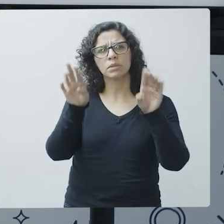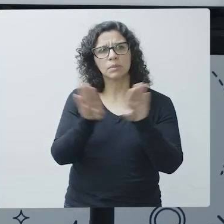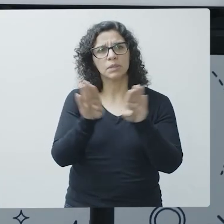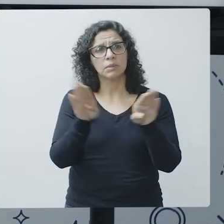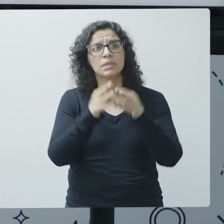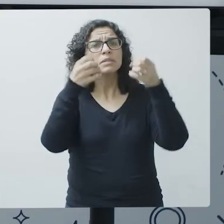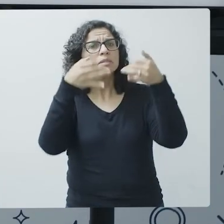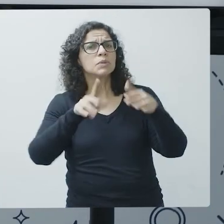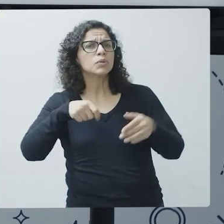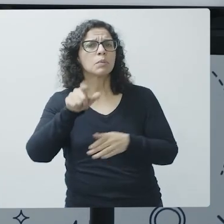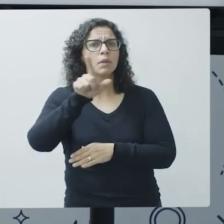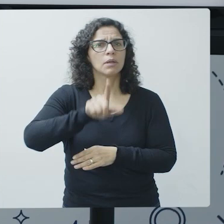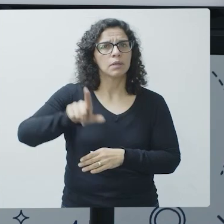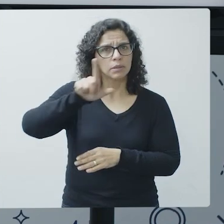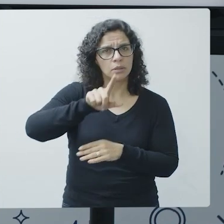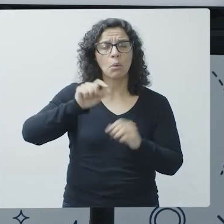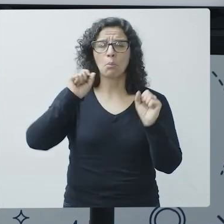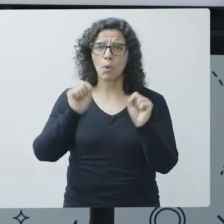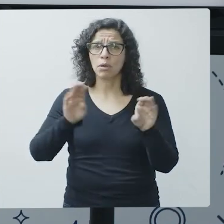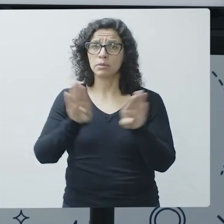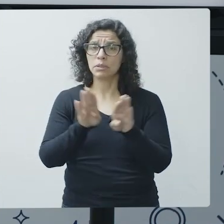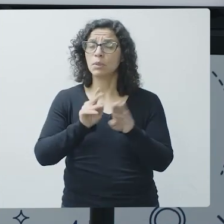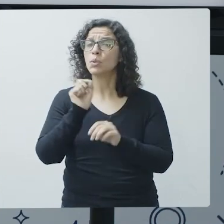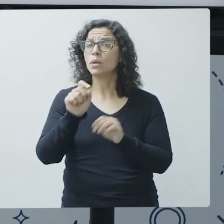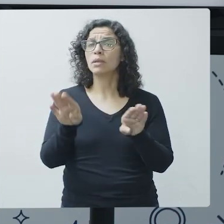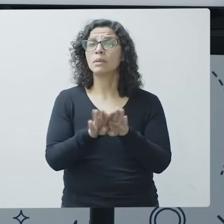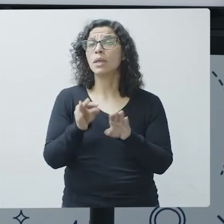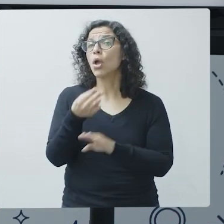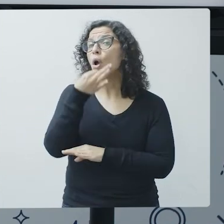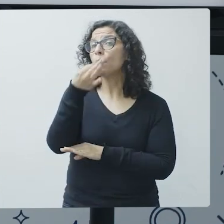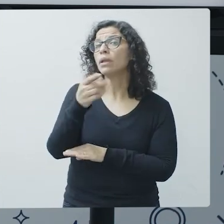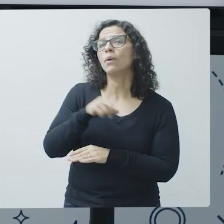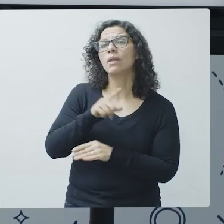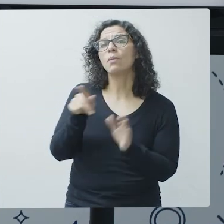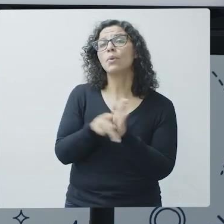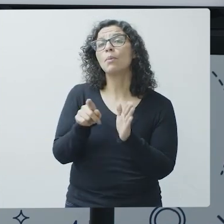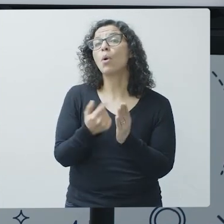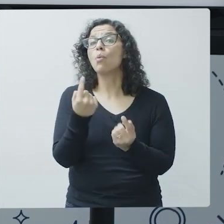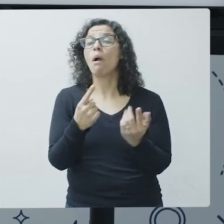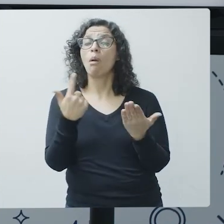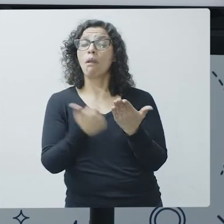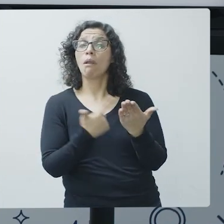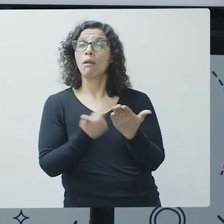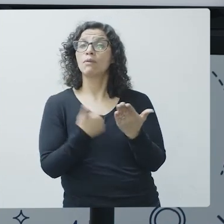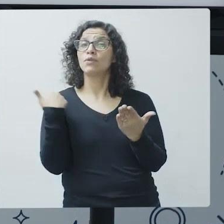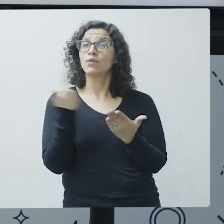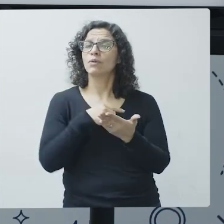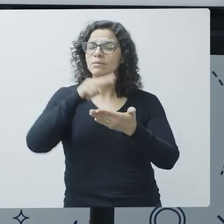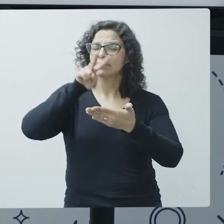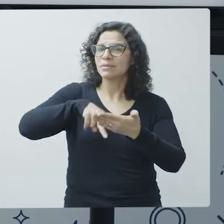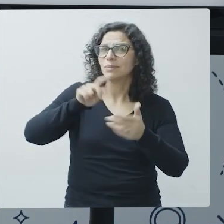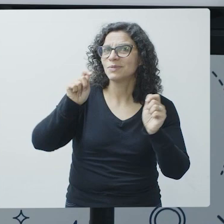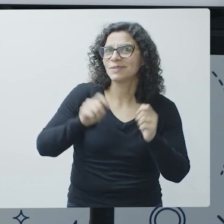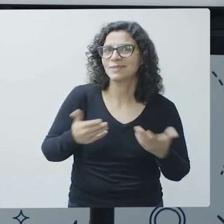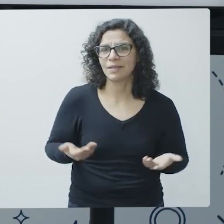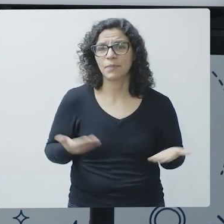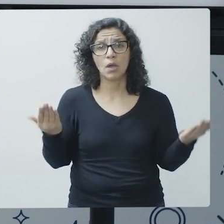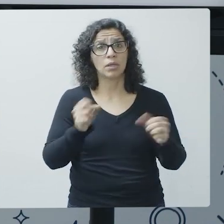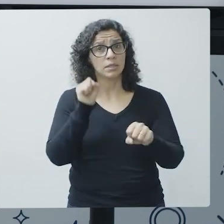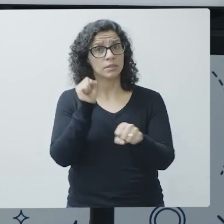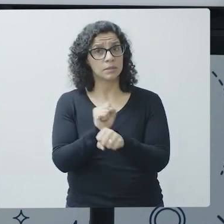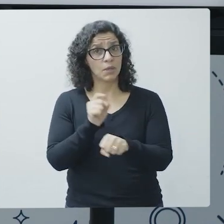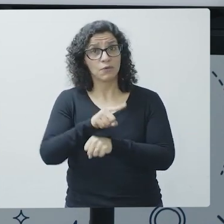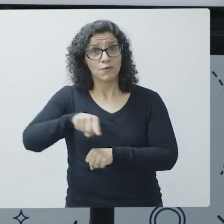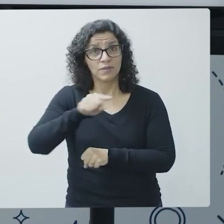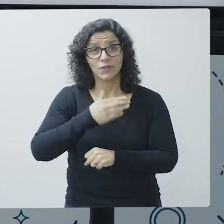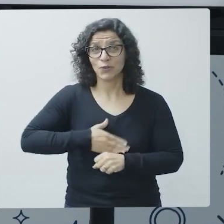que tratam da literatura. Pode inclusive sugerir a leitura de muitos outros textos. Espero que